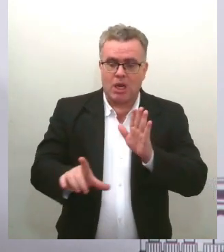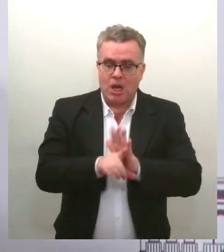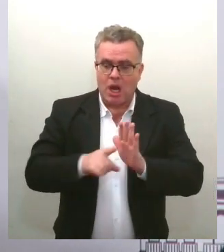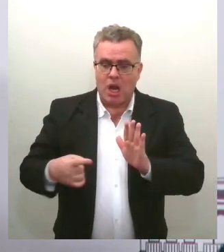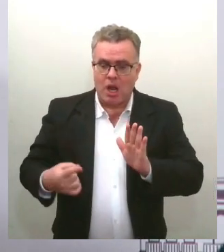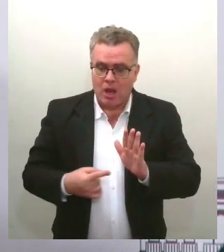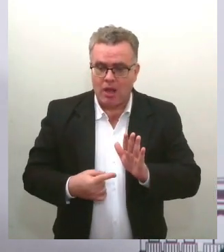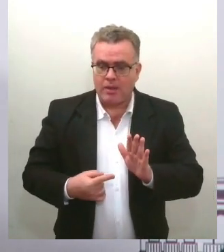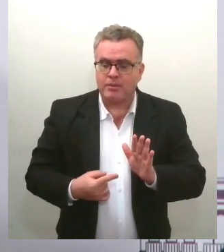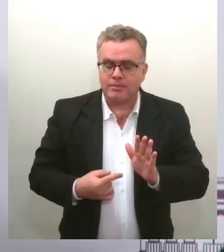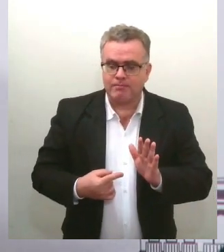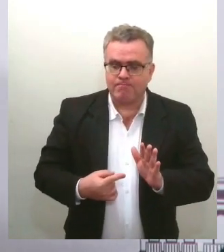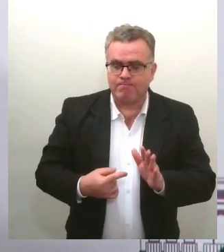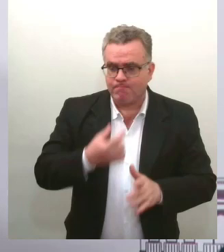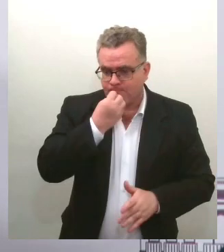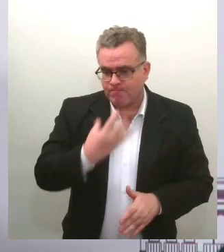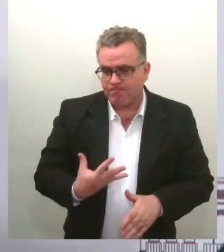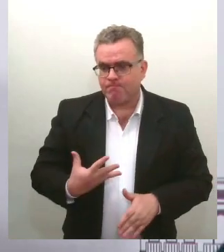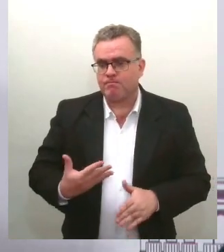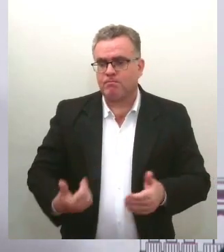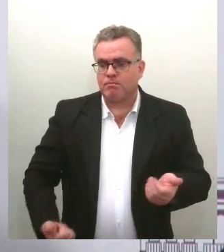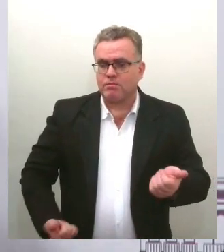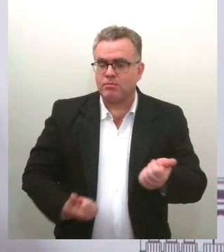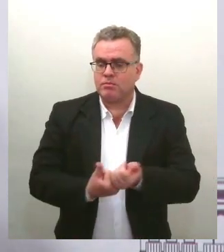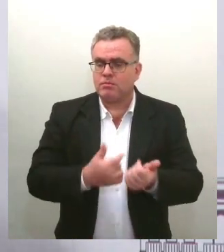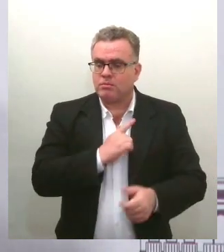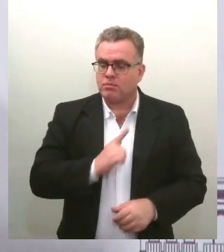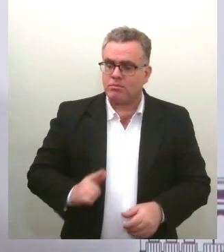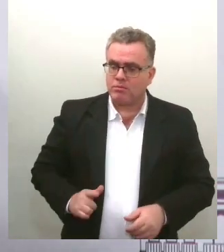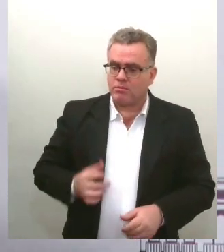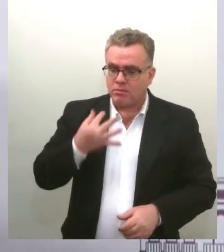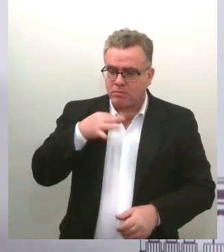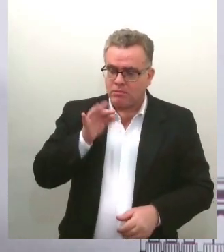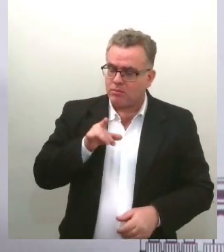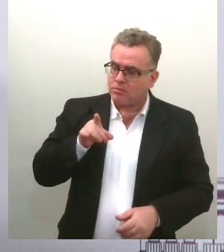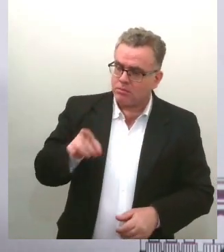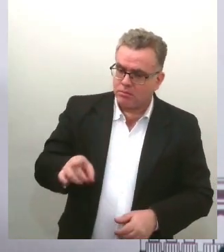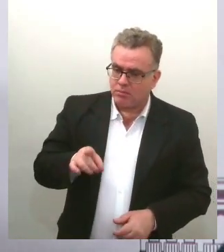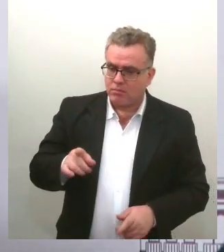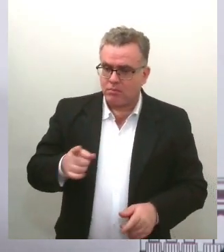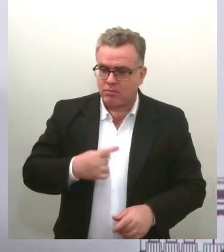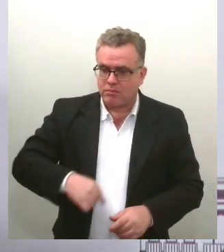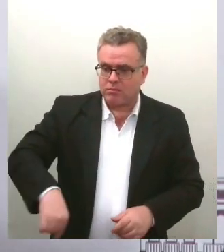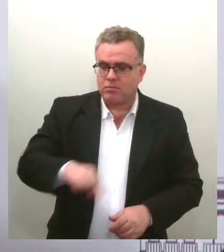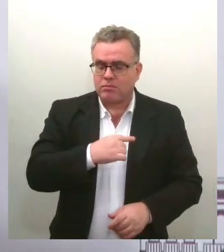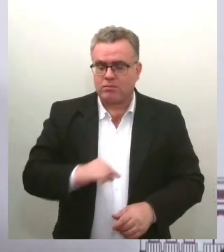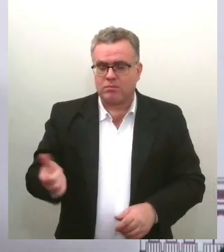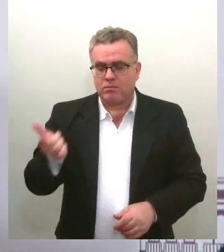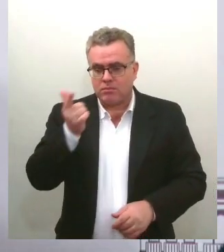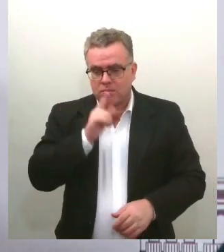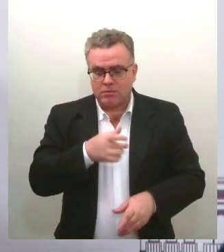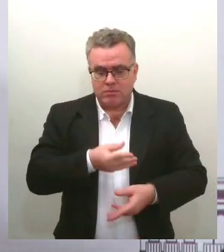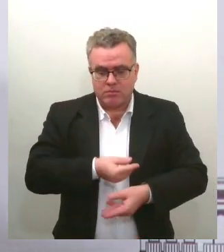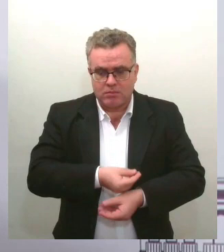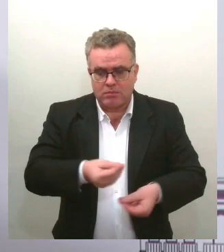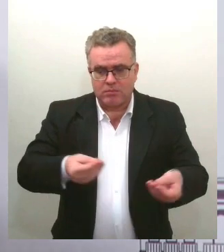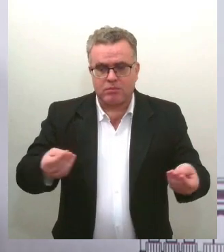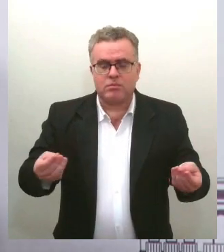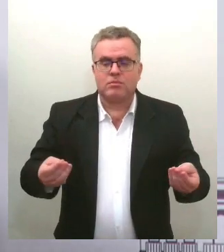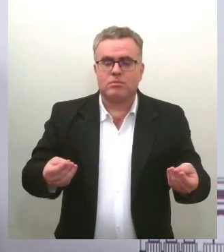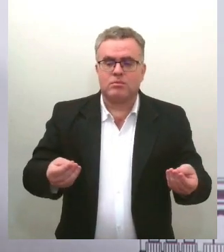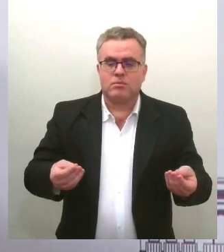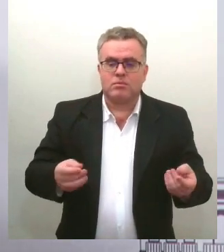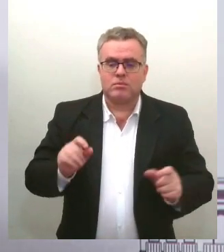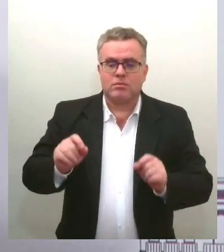governo do estado, estamos sendo distribuídos via SUS já para quem tem epilepsia. O